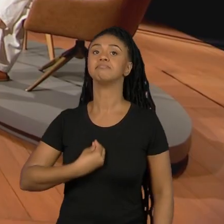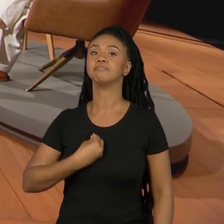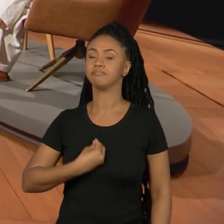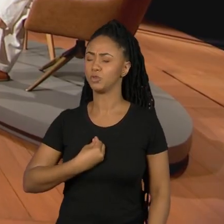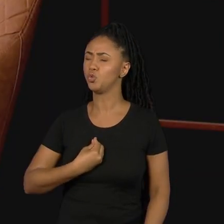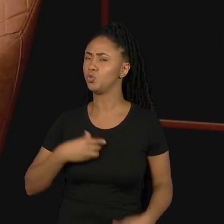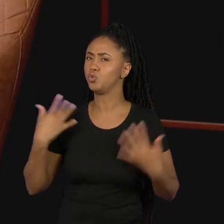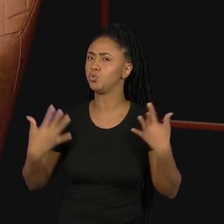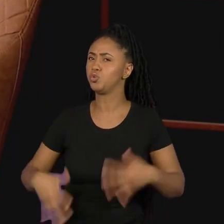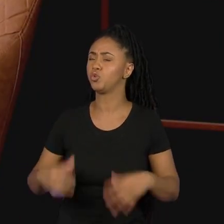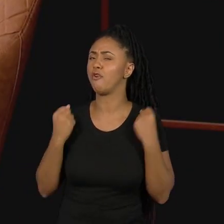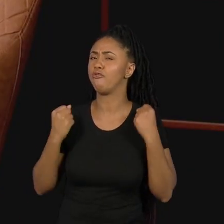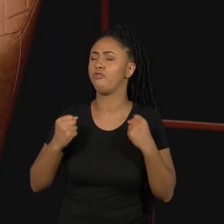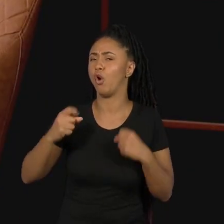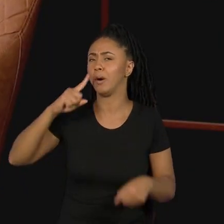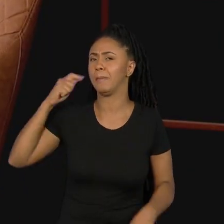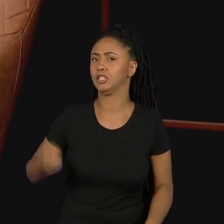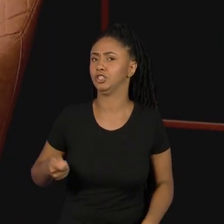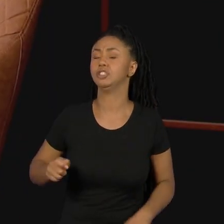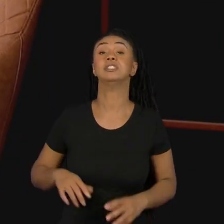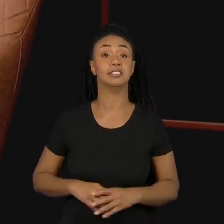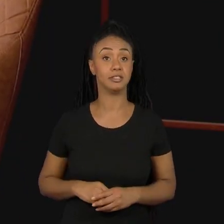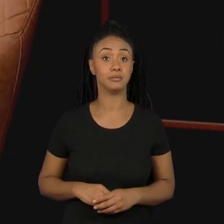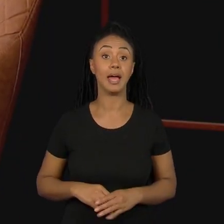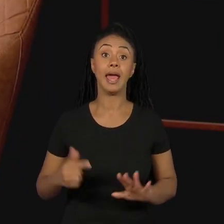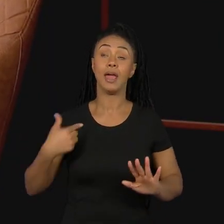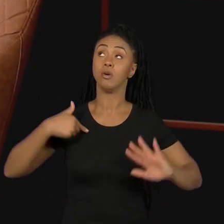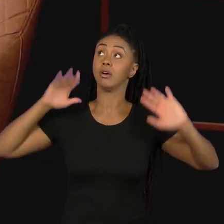Sim. Olha, eu hoje, graças a Deus, eu fui vacinado